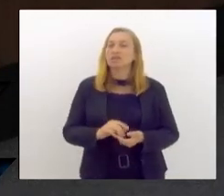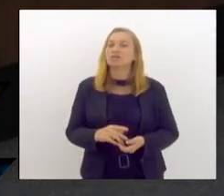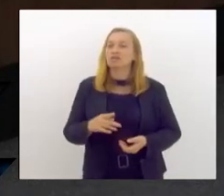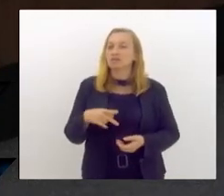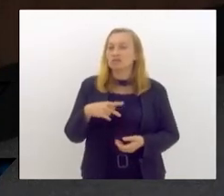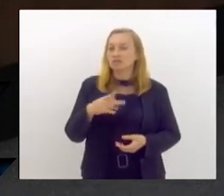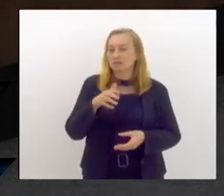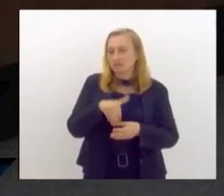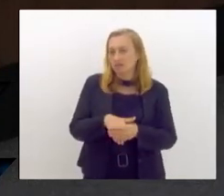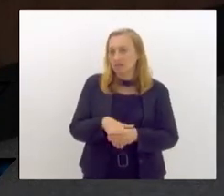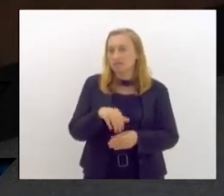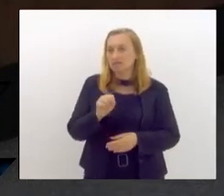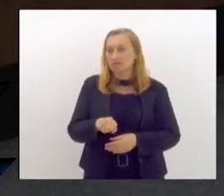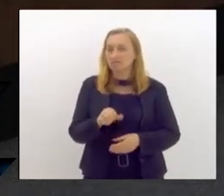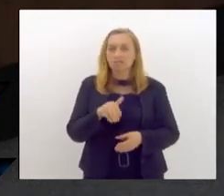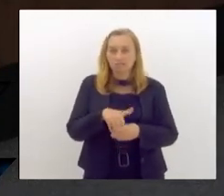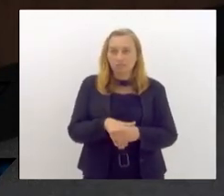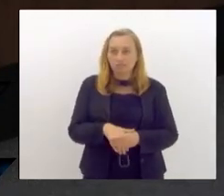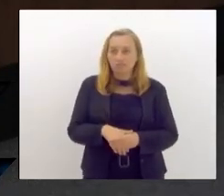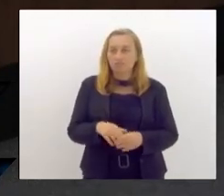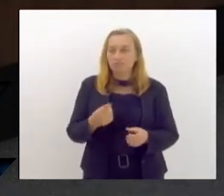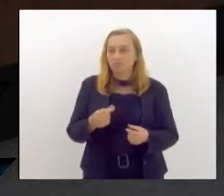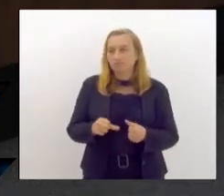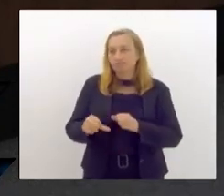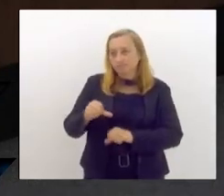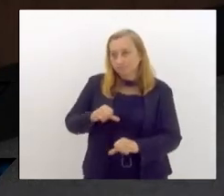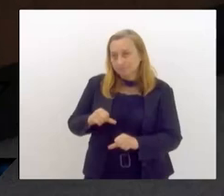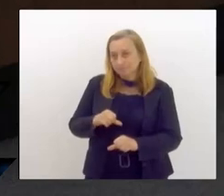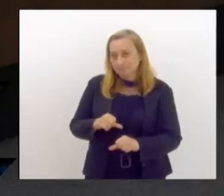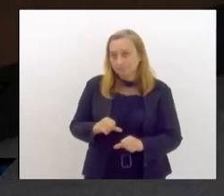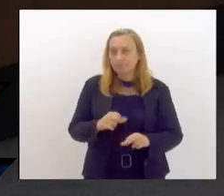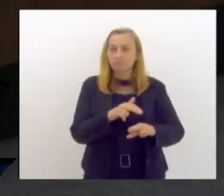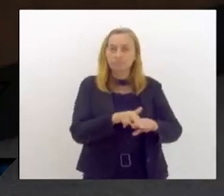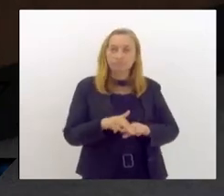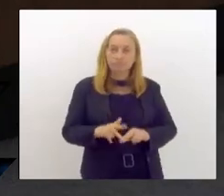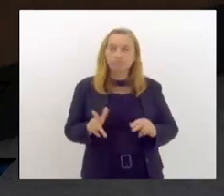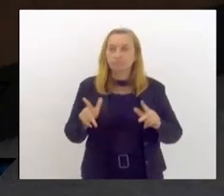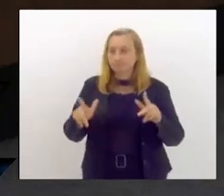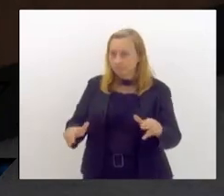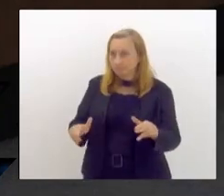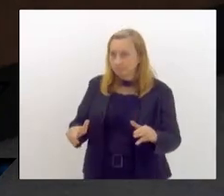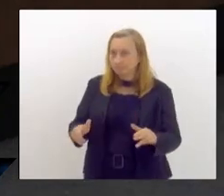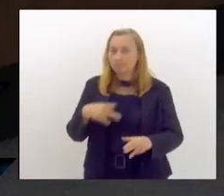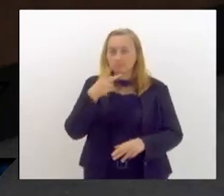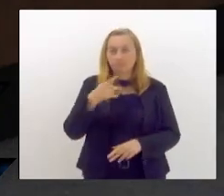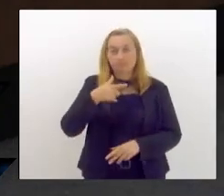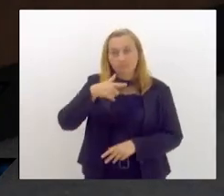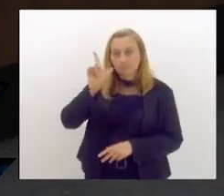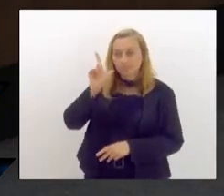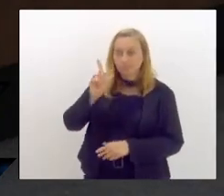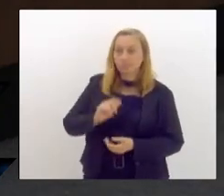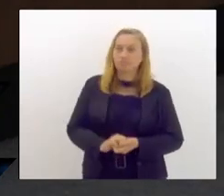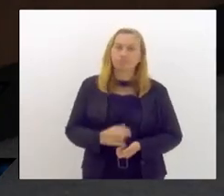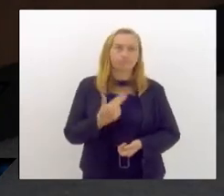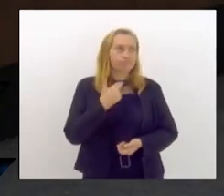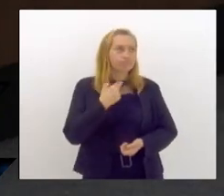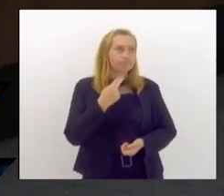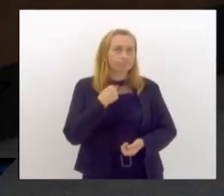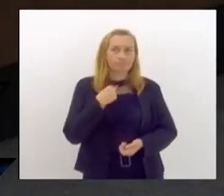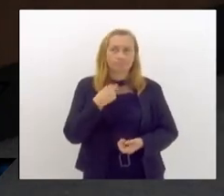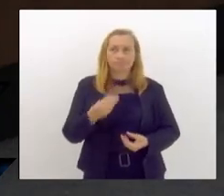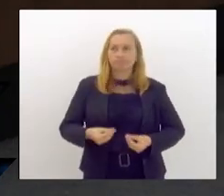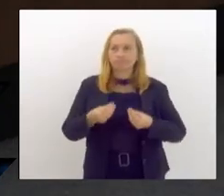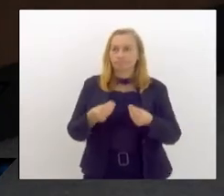voto, por óbvio, é uma votação contrária, pelas mesmas razões que nós aduzimos ontem. A gente não pode